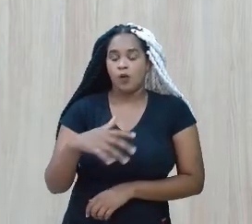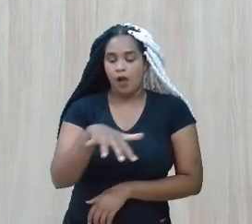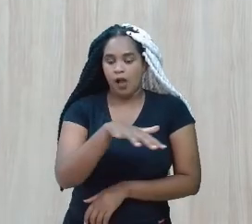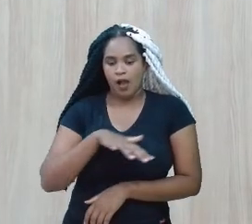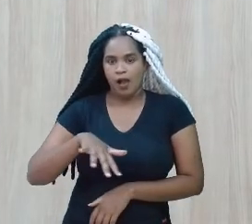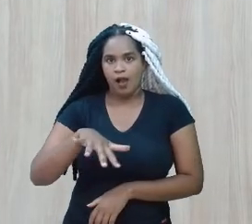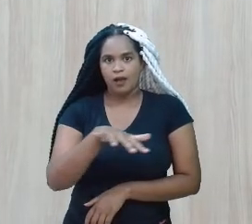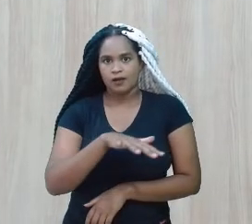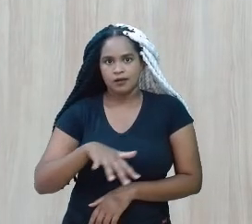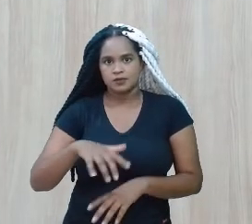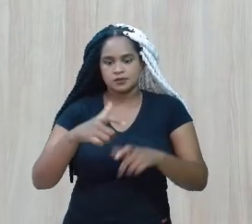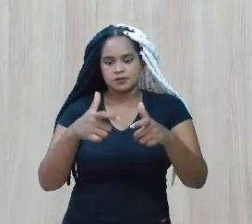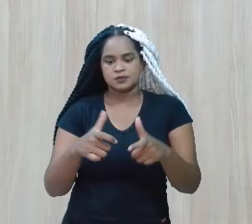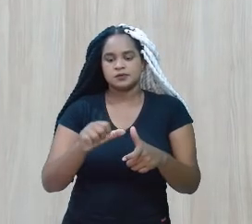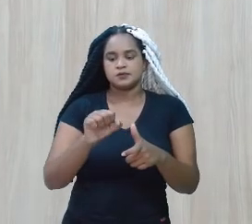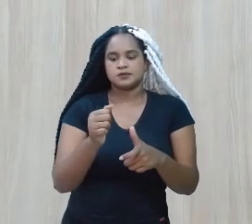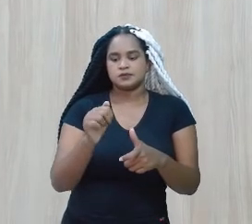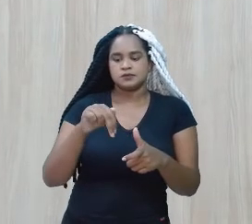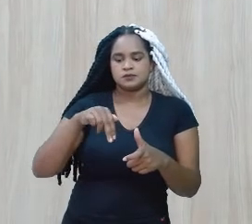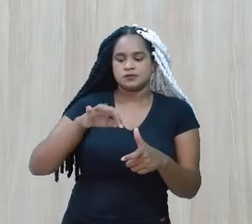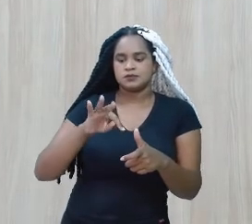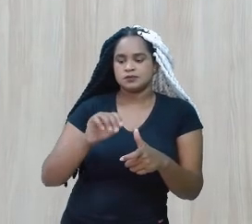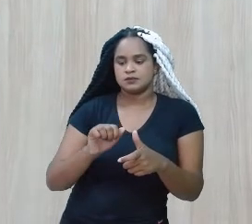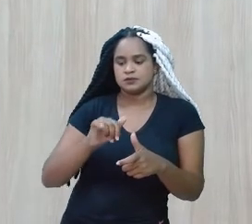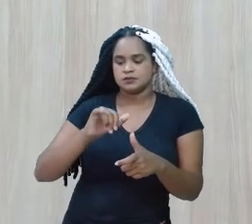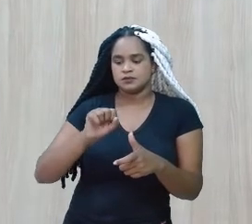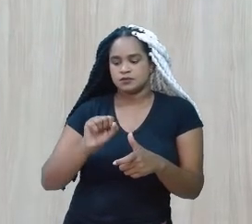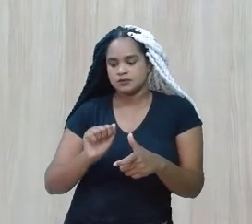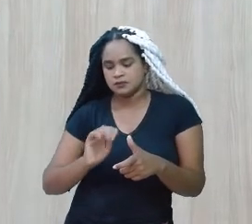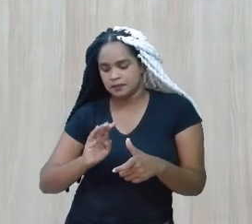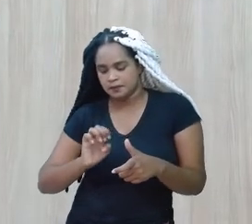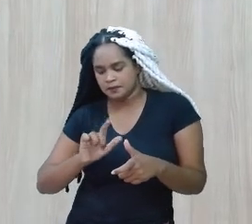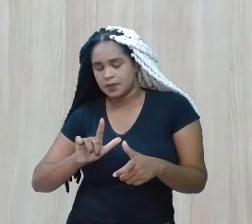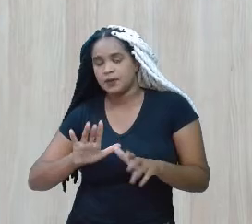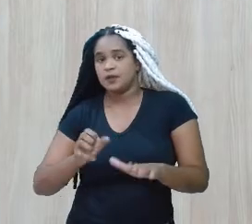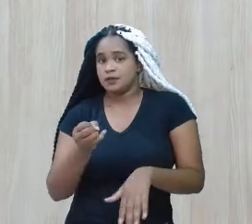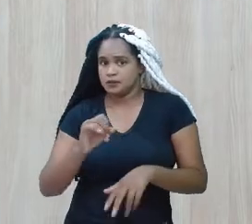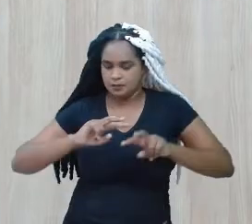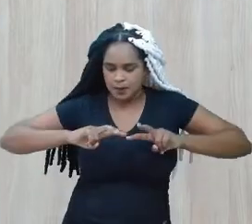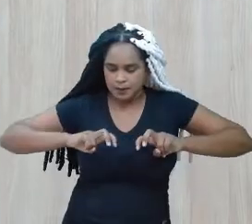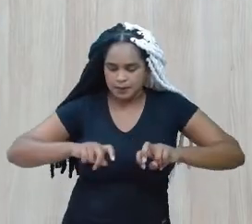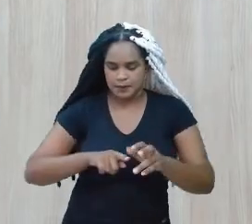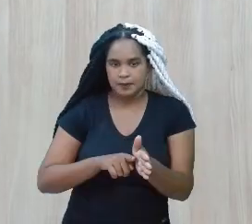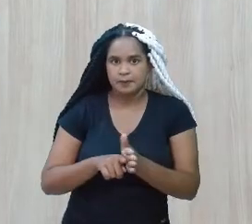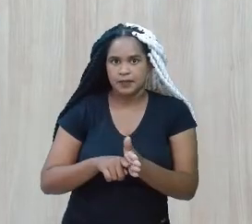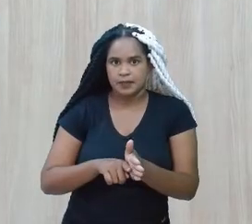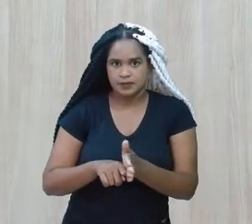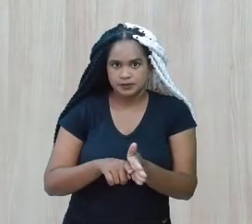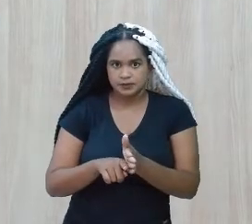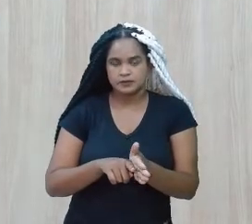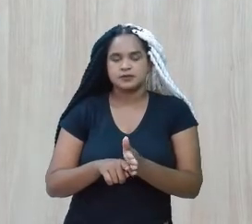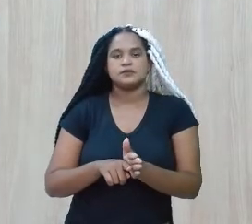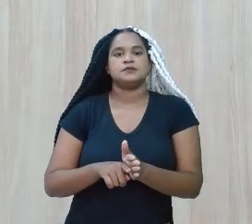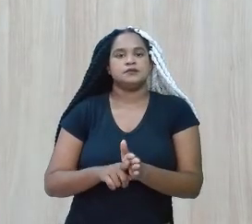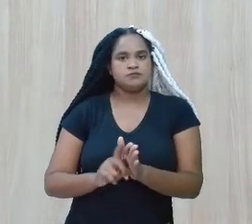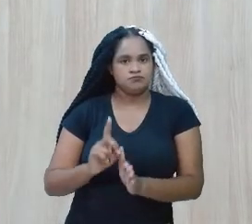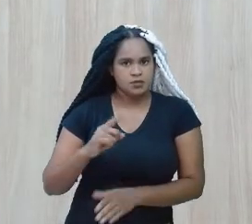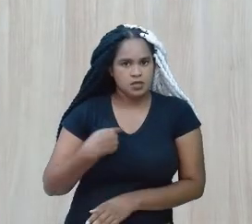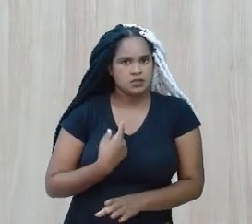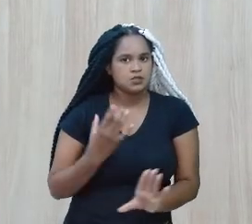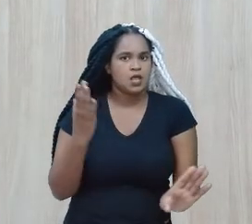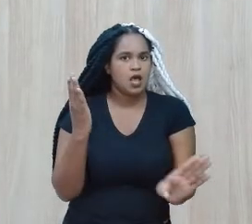Teatro Santa Isabel. Eu tenho certeza, se formos nos aprofundarmos dentro deste conhecimento, nós